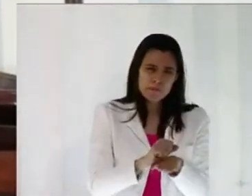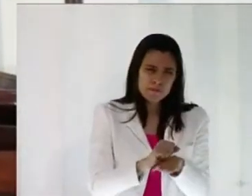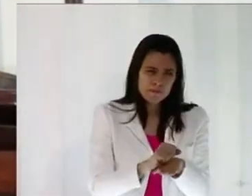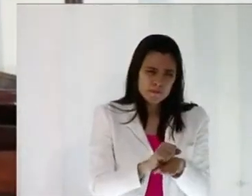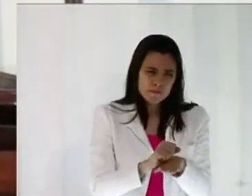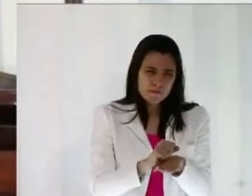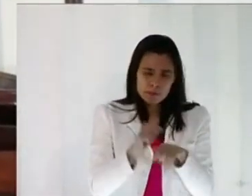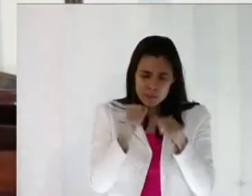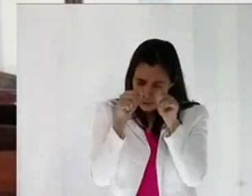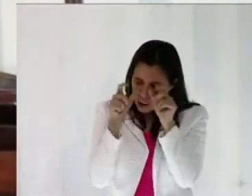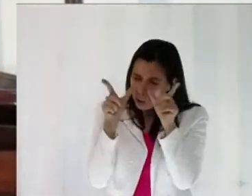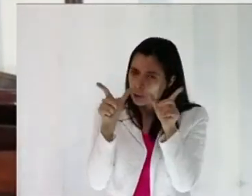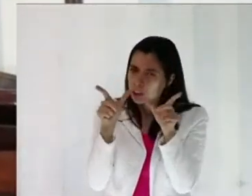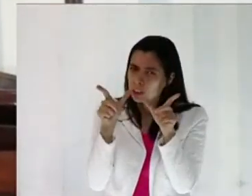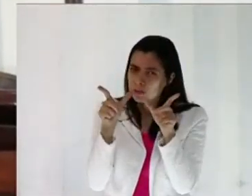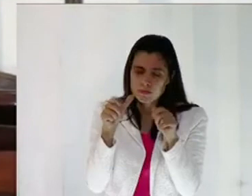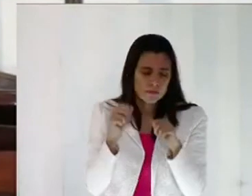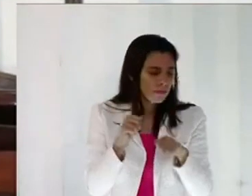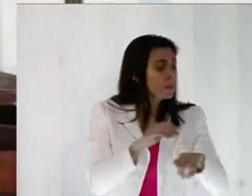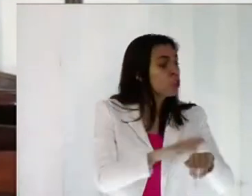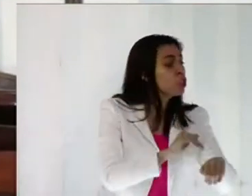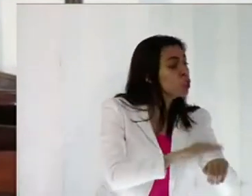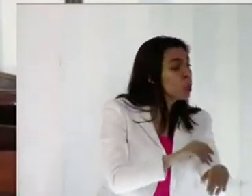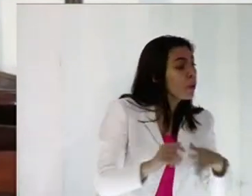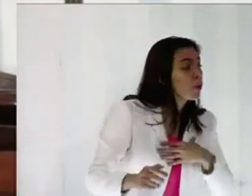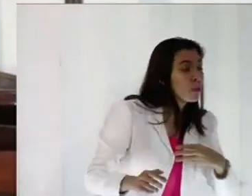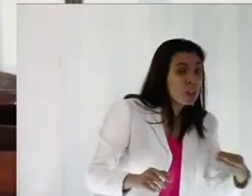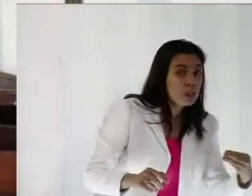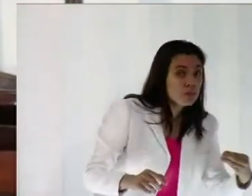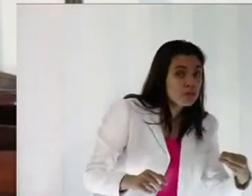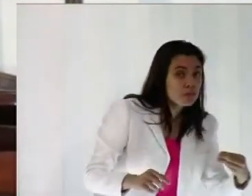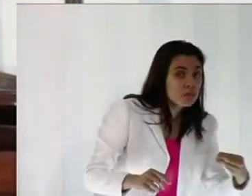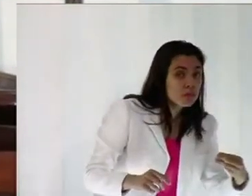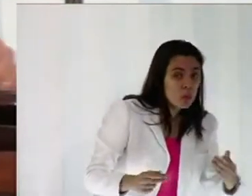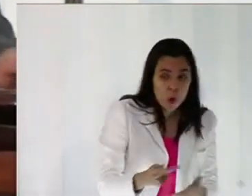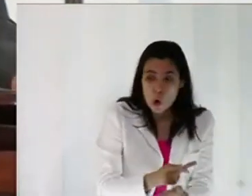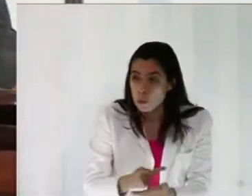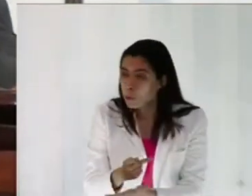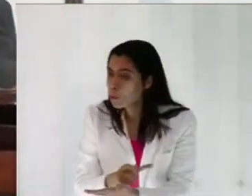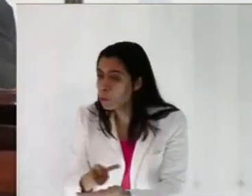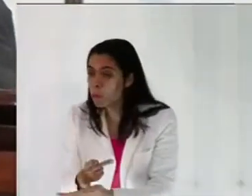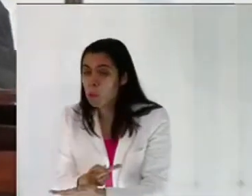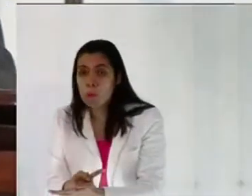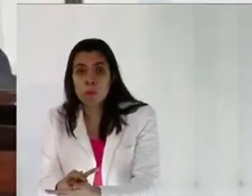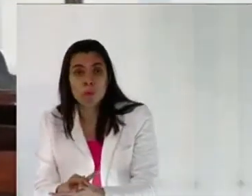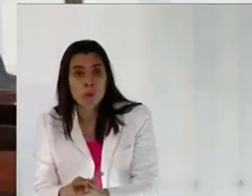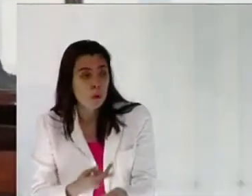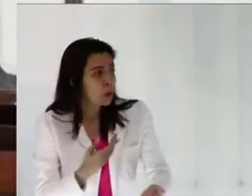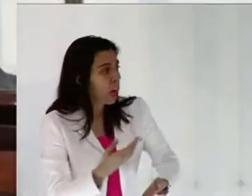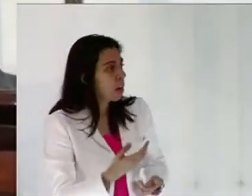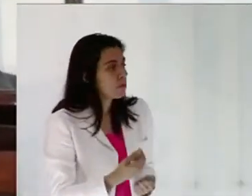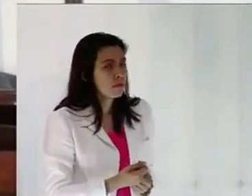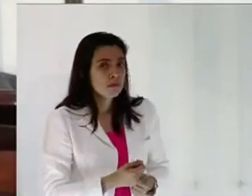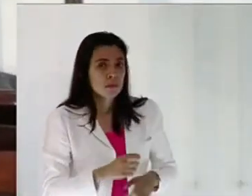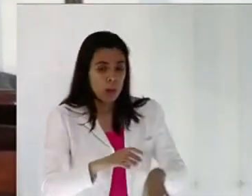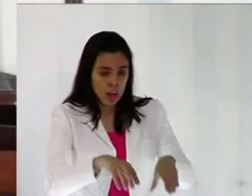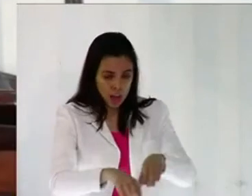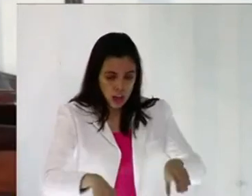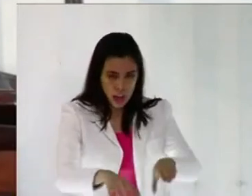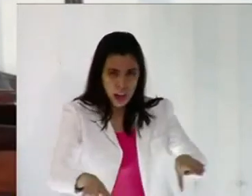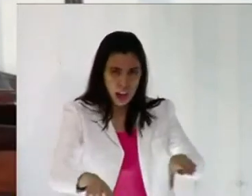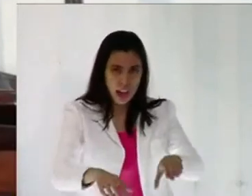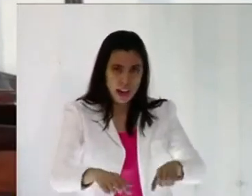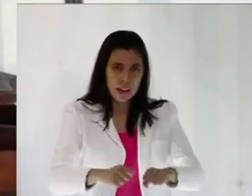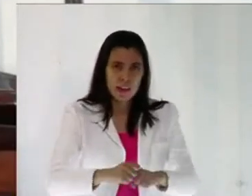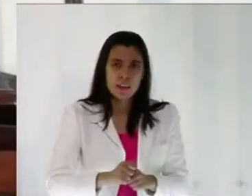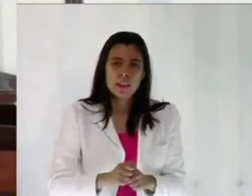filho, rachar a lenha, providenciar o animal, convidar seus servos e caminhar por 3 dias do lado do seu